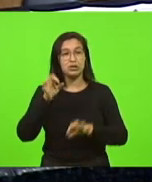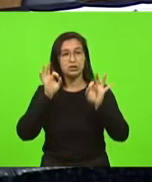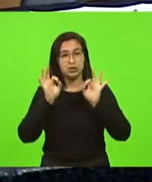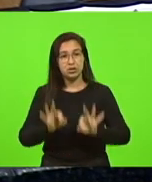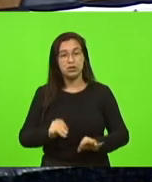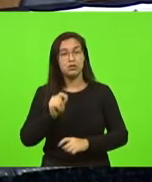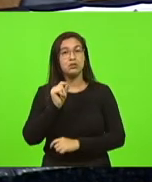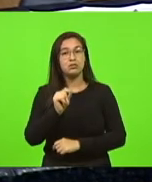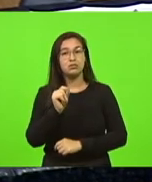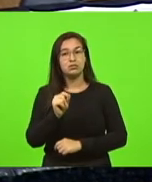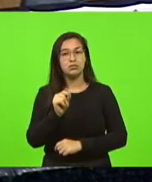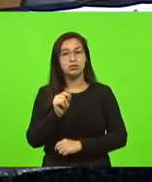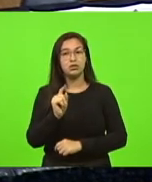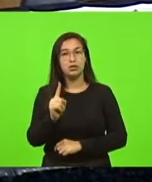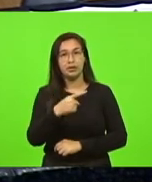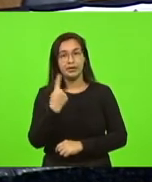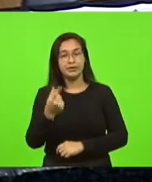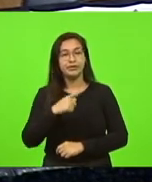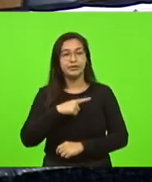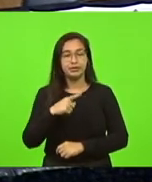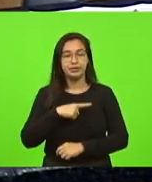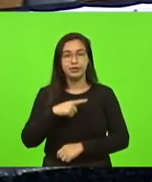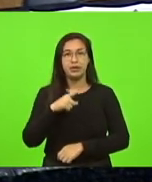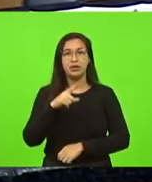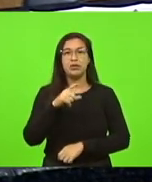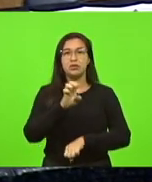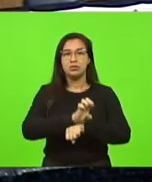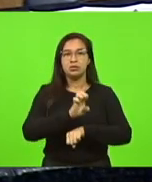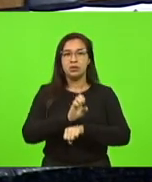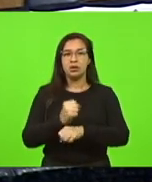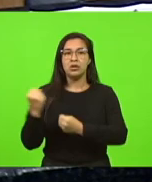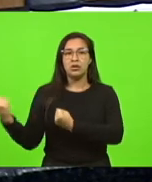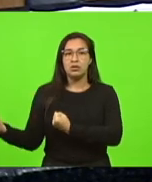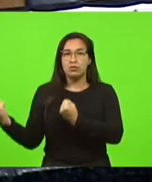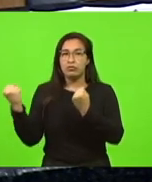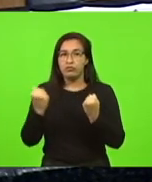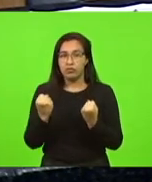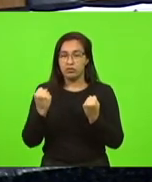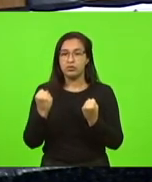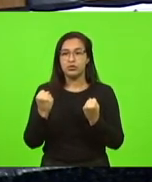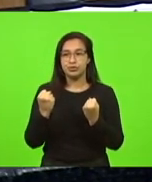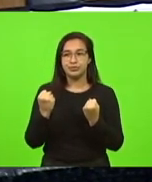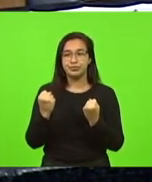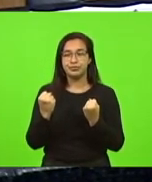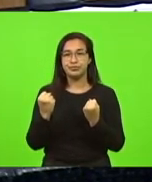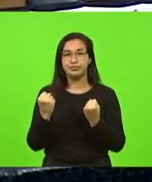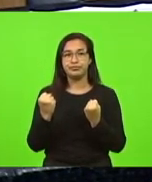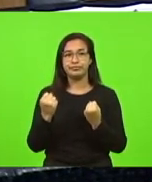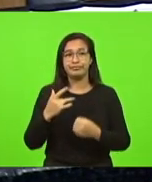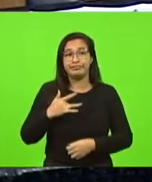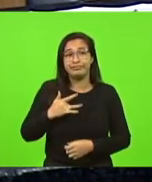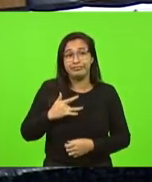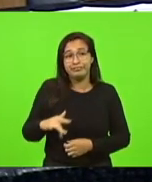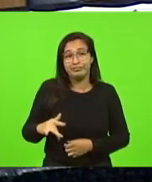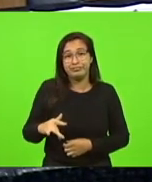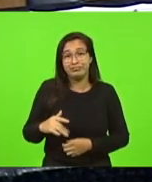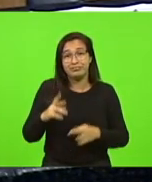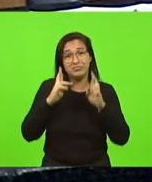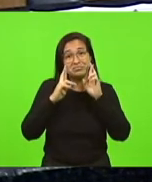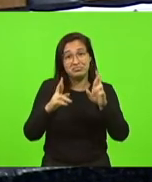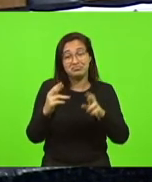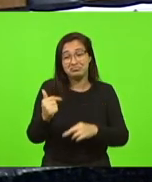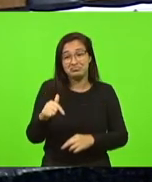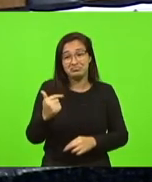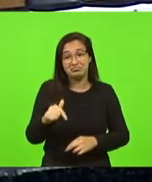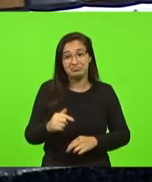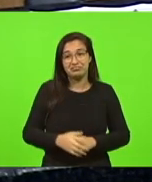assim, nós teremos um Estado fortalecido, garantido com que o nosso... É lamentável quando tem alguém que não respeita.